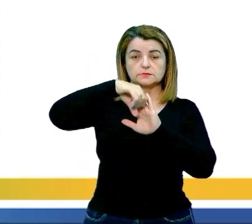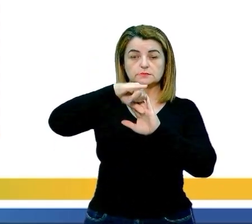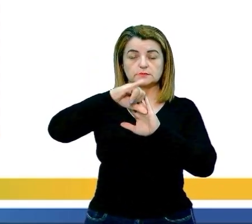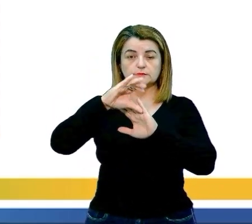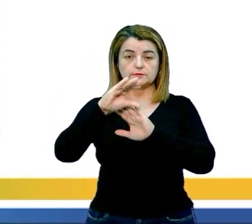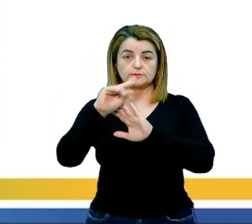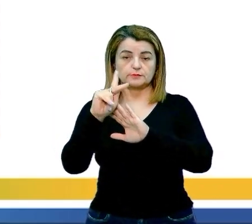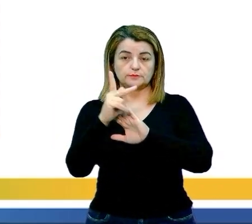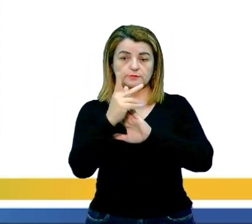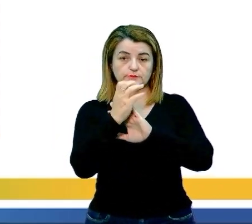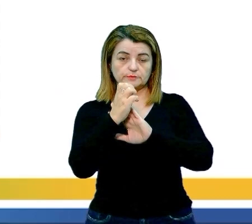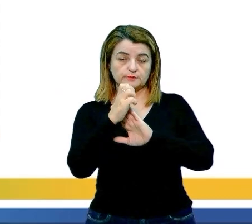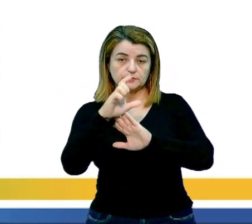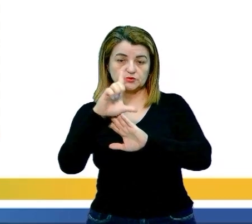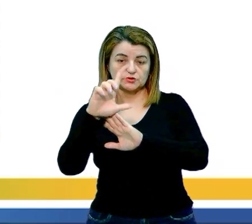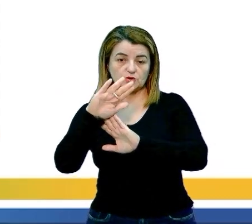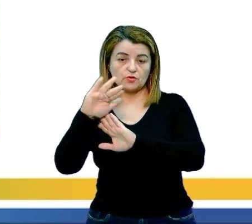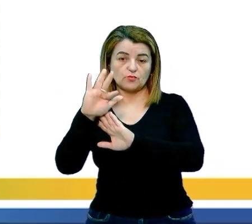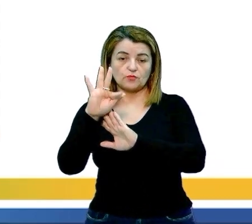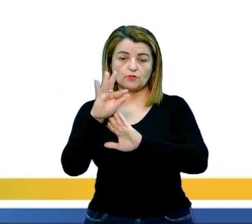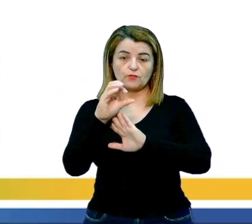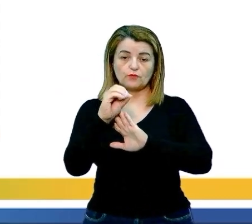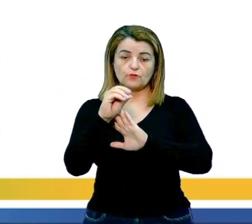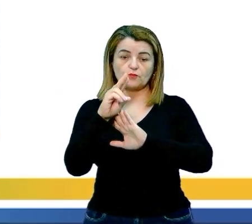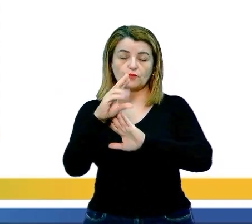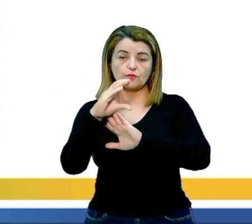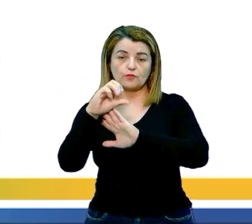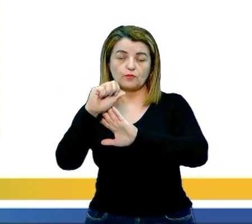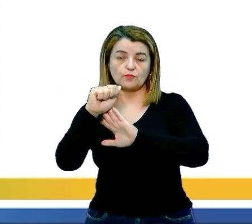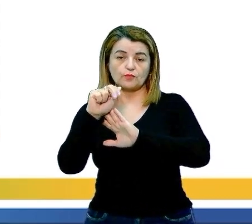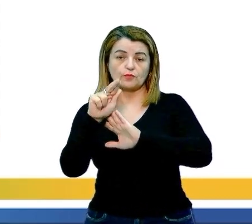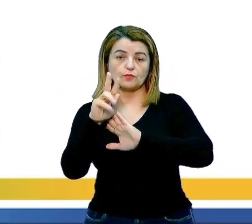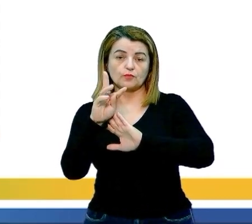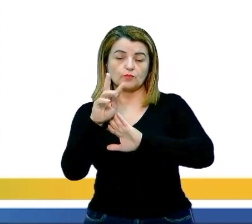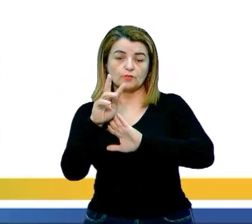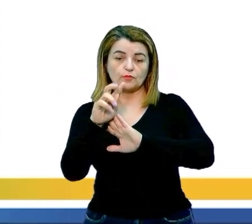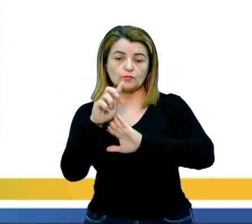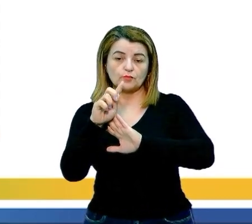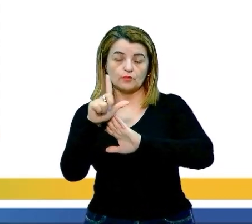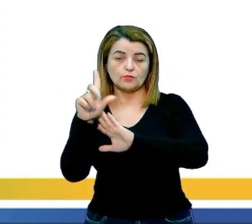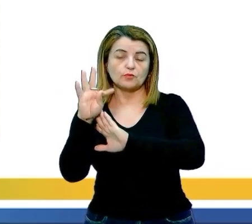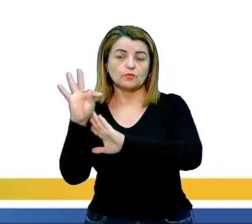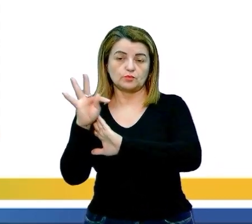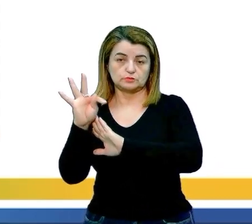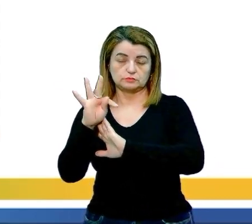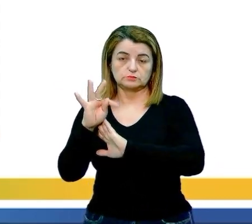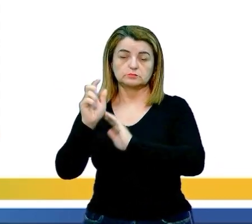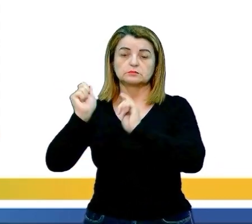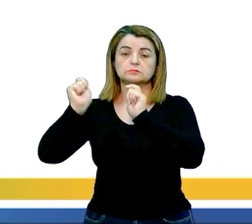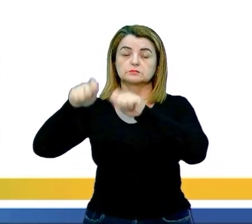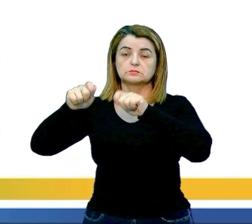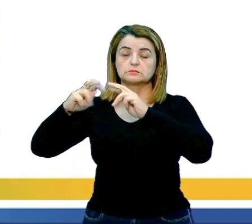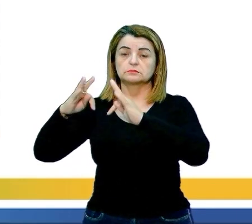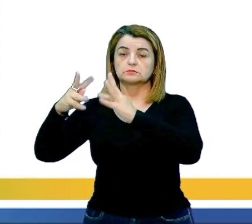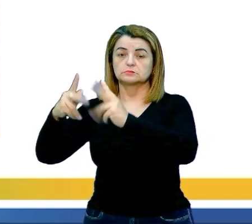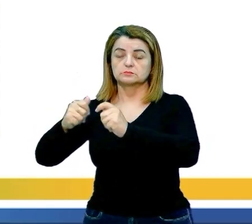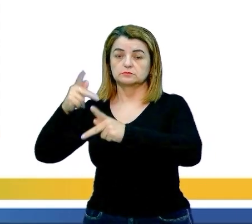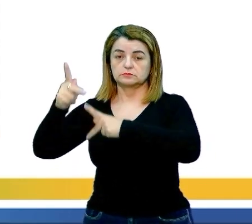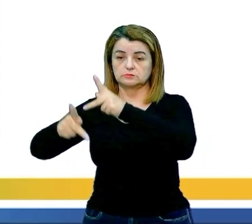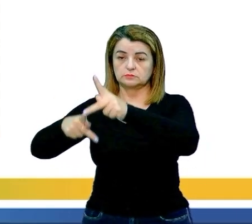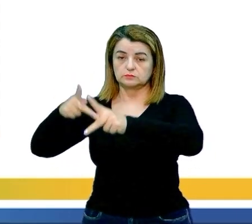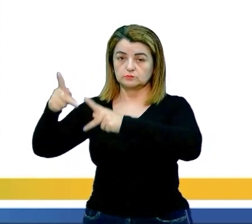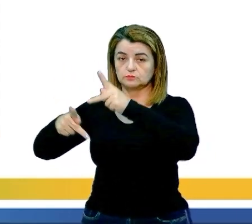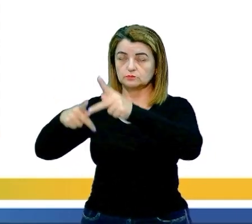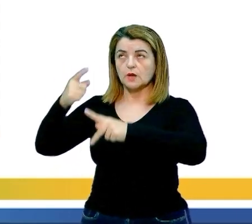Foucault, em poder impor comportamentos em relação a toda a população, com base na ideia de que estamos